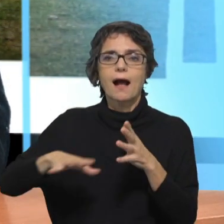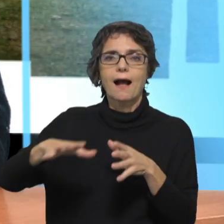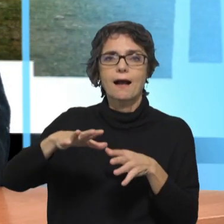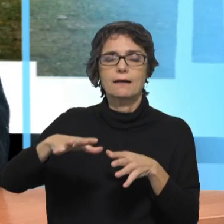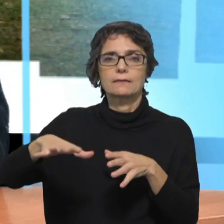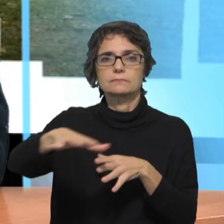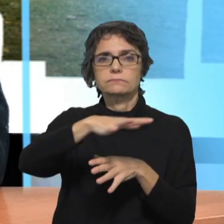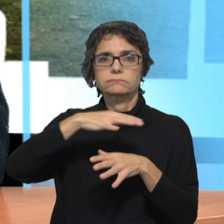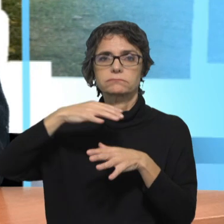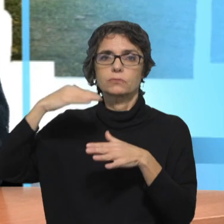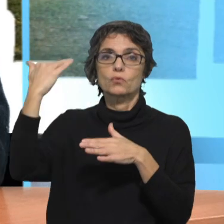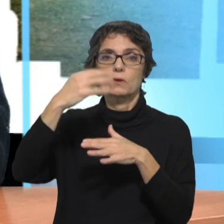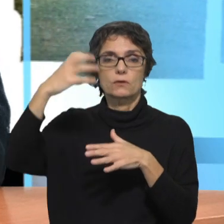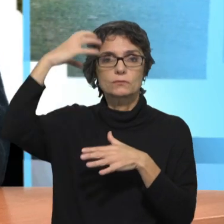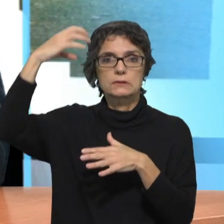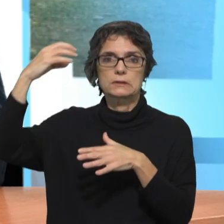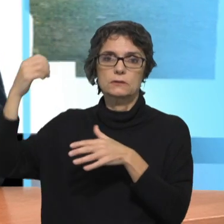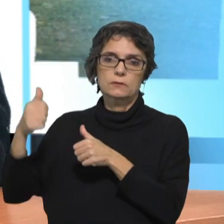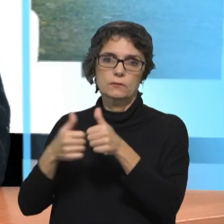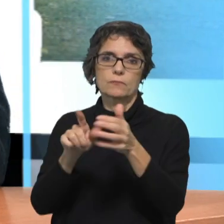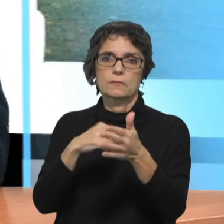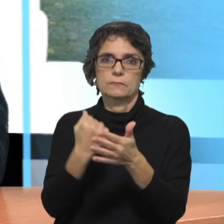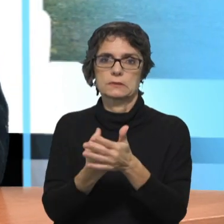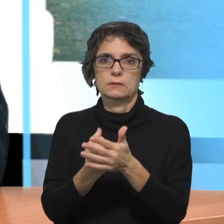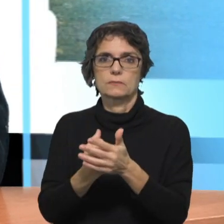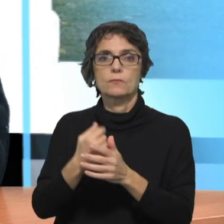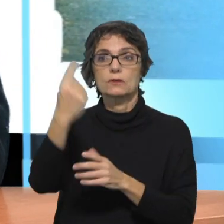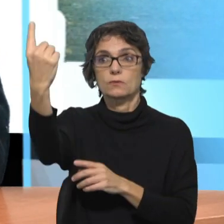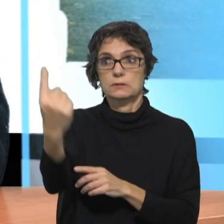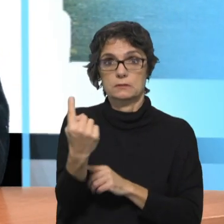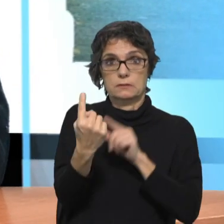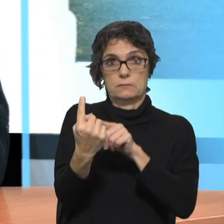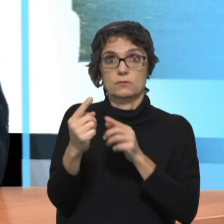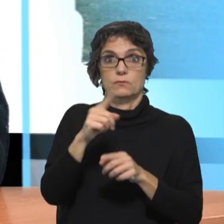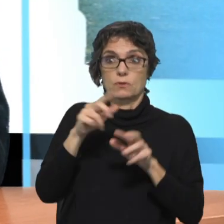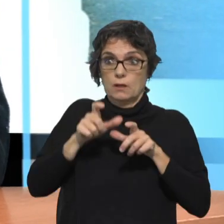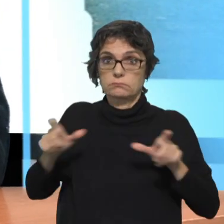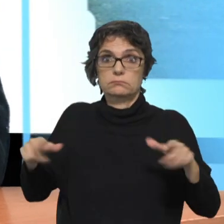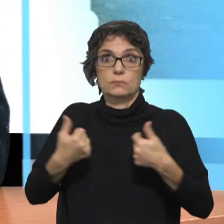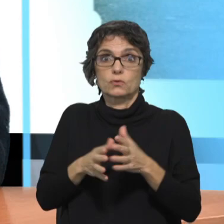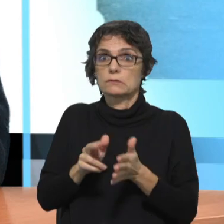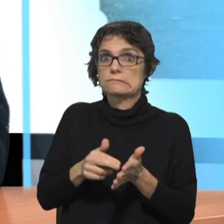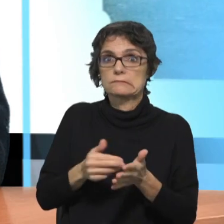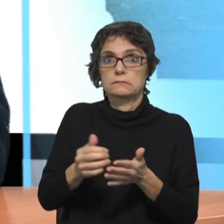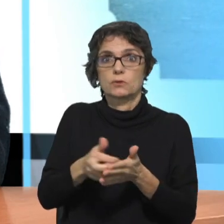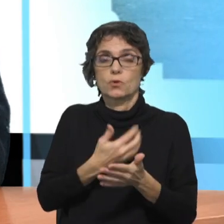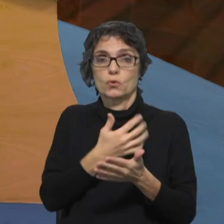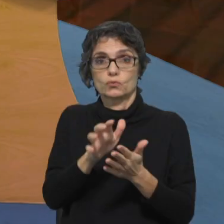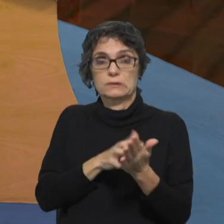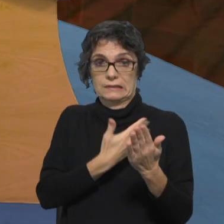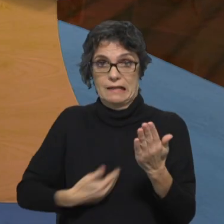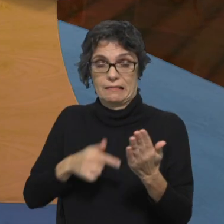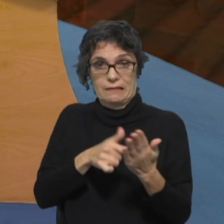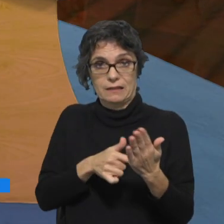se sabe conduzida por Deus. E, portanto, aquele Messias esperado que foi alimentando todo o Antigo Testamento radicava